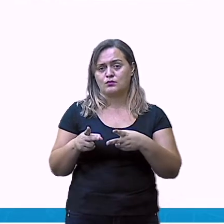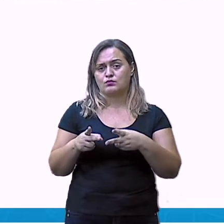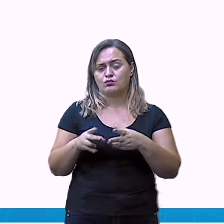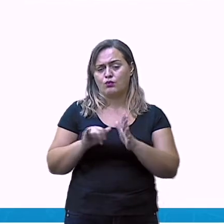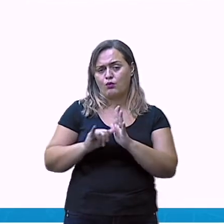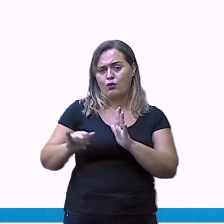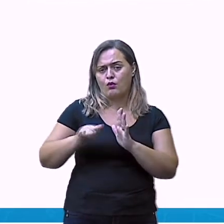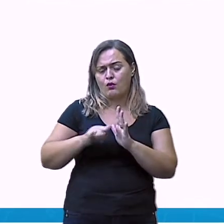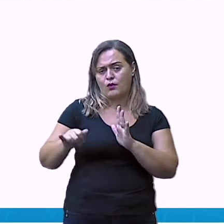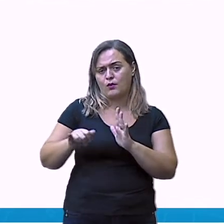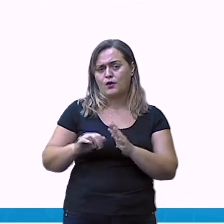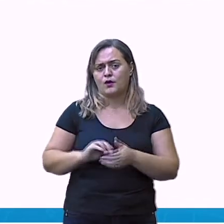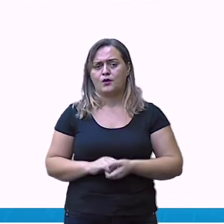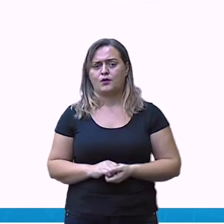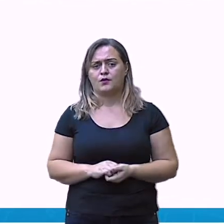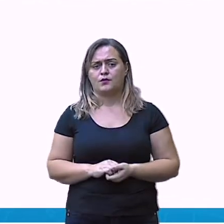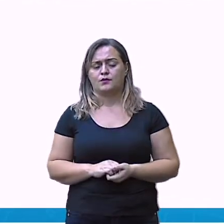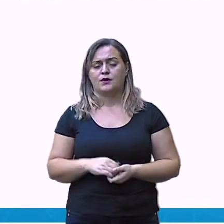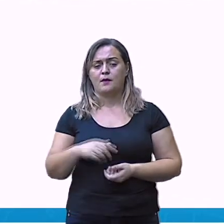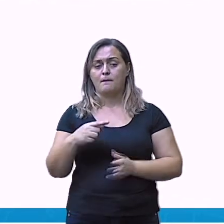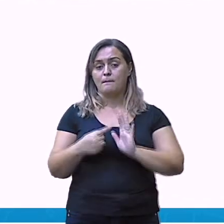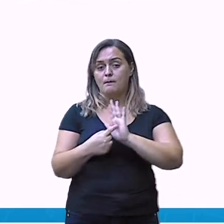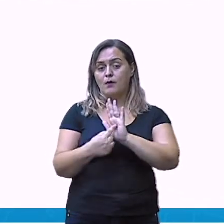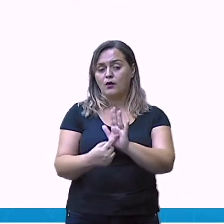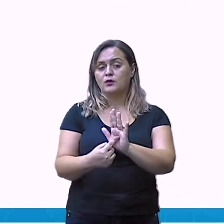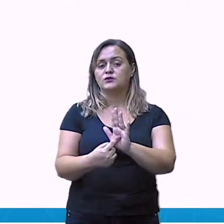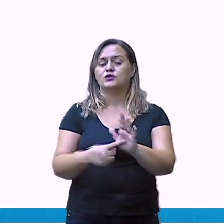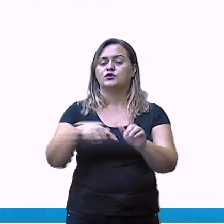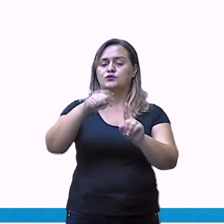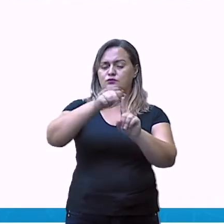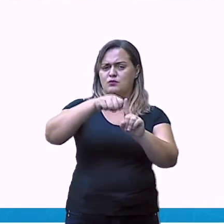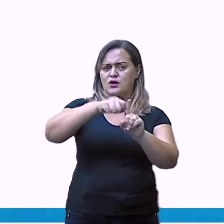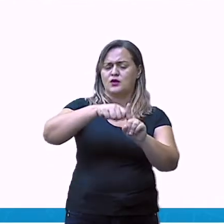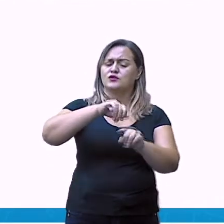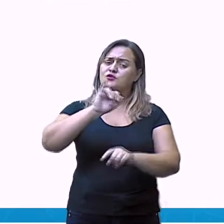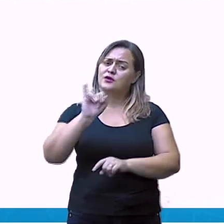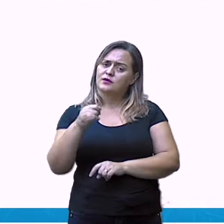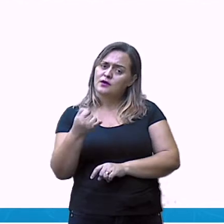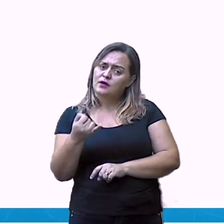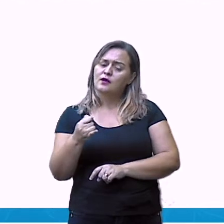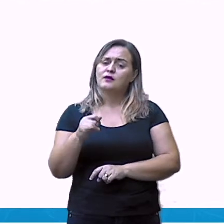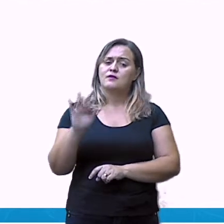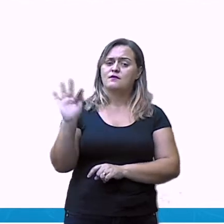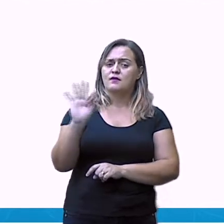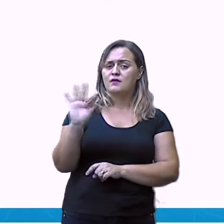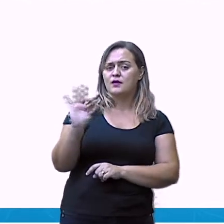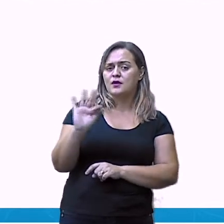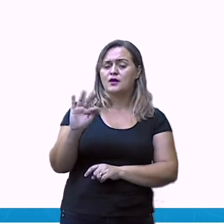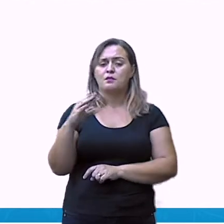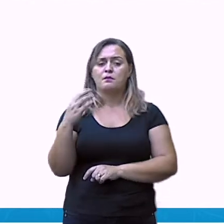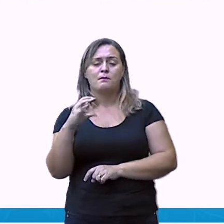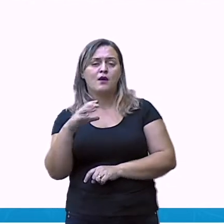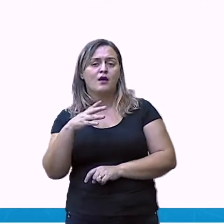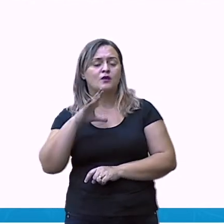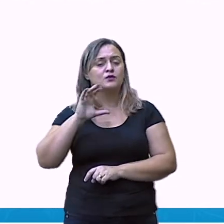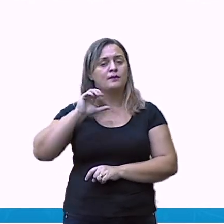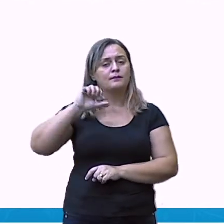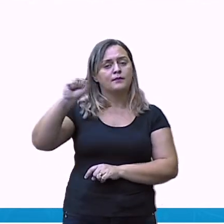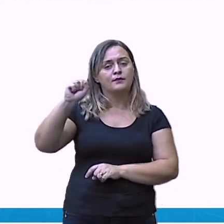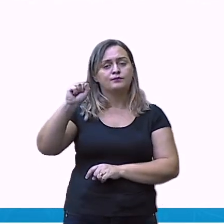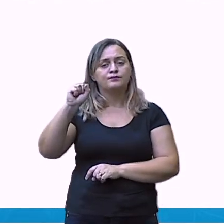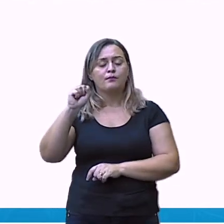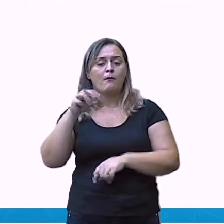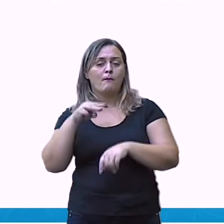o mês de janeiro, fevereiro, março, abril, maio e